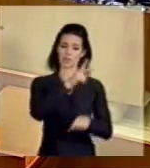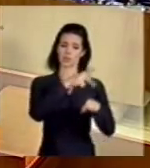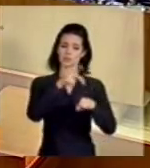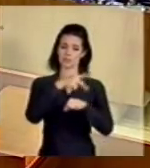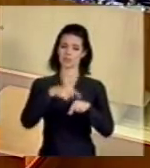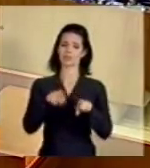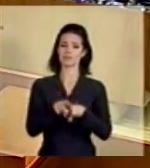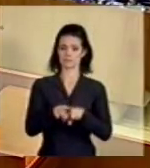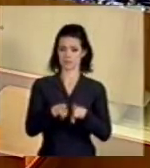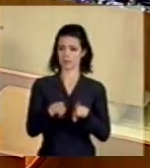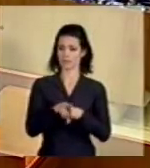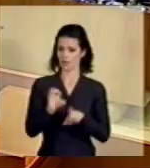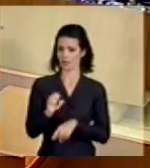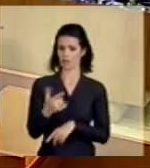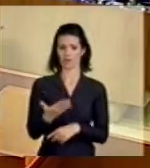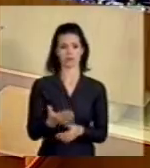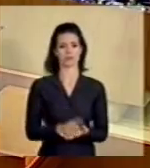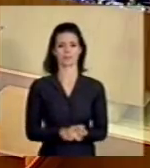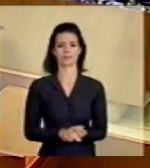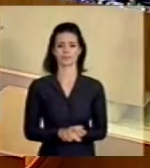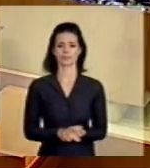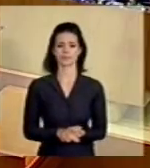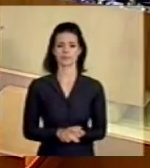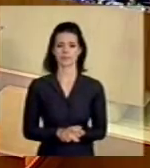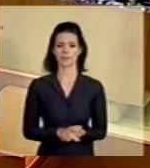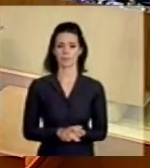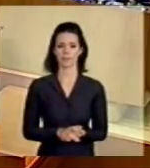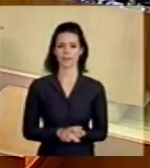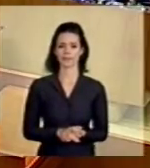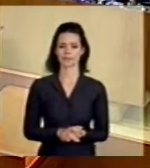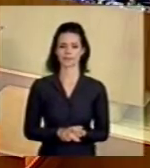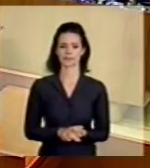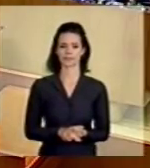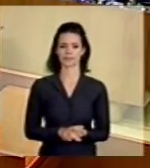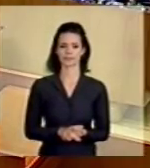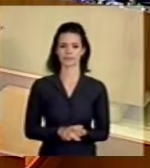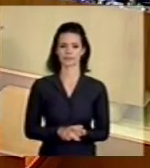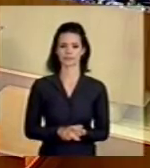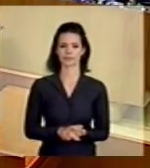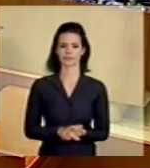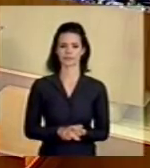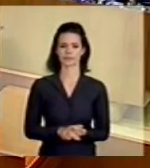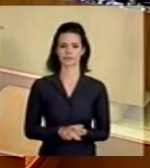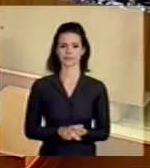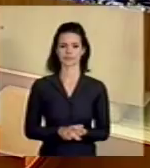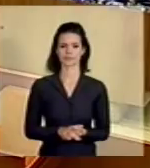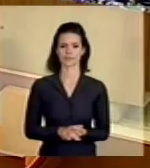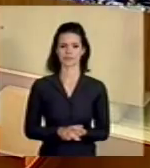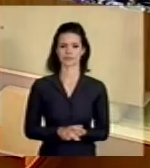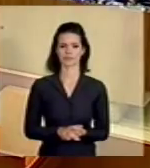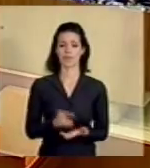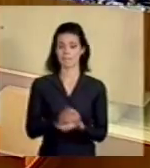se dá aqui e acolá, e ainda que sejam conduzidos esses acordos